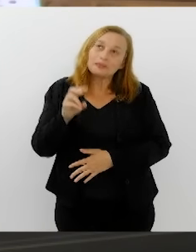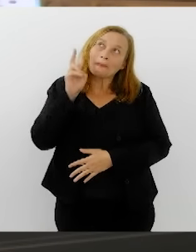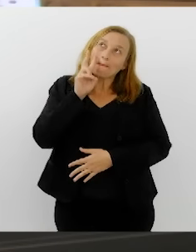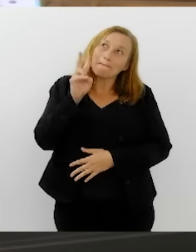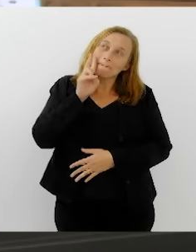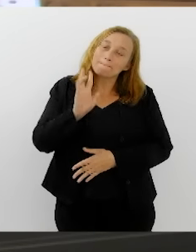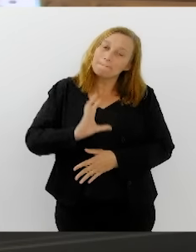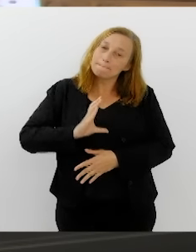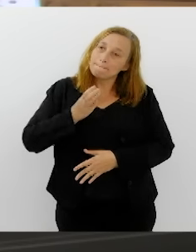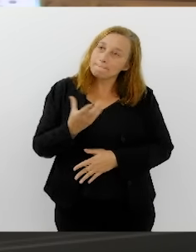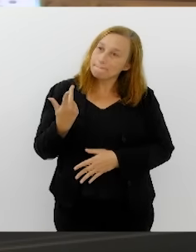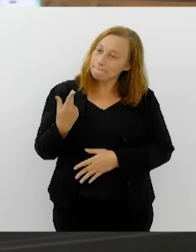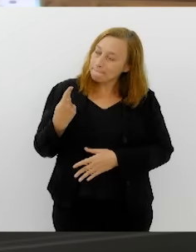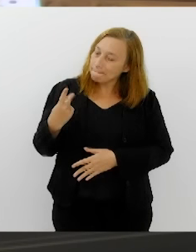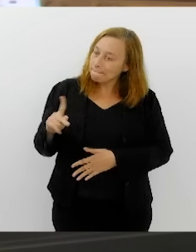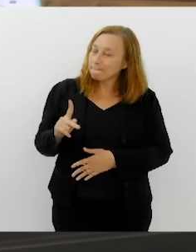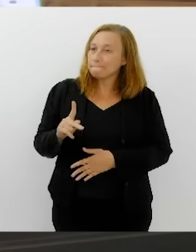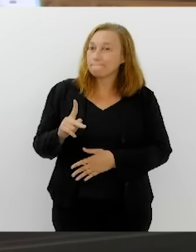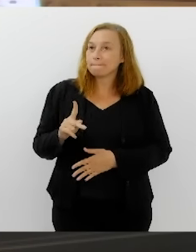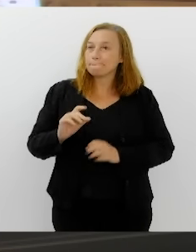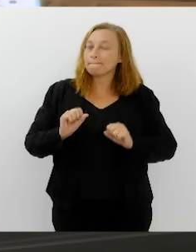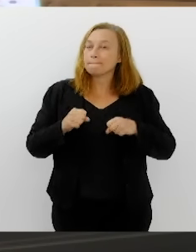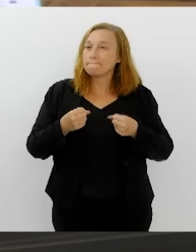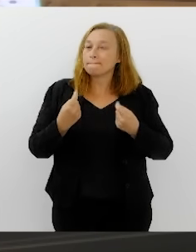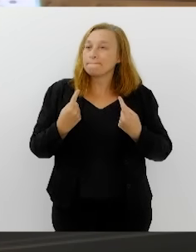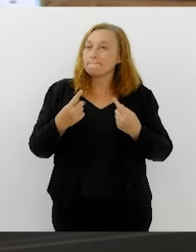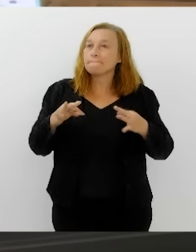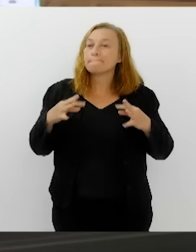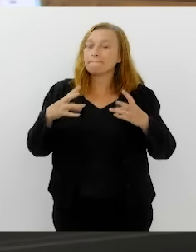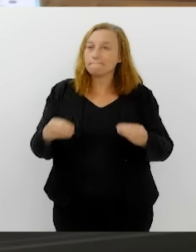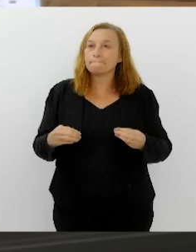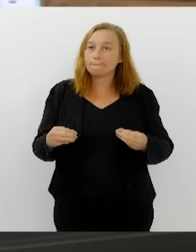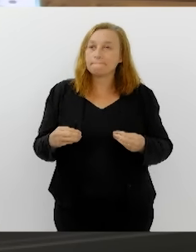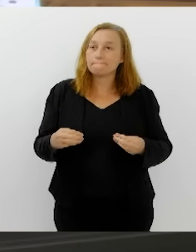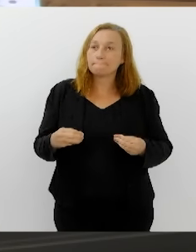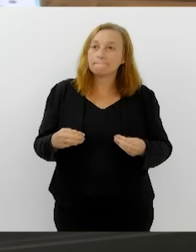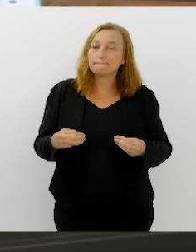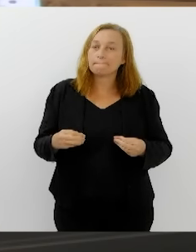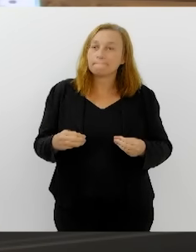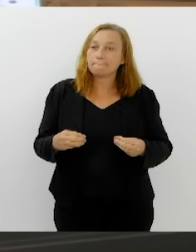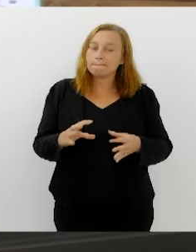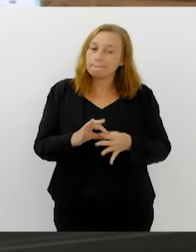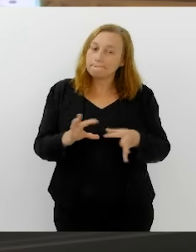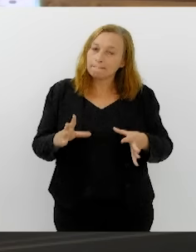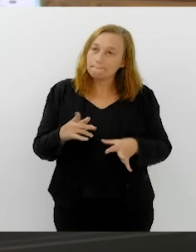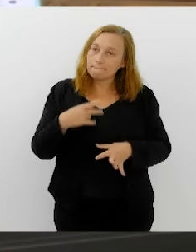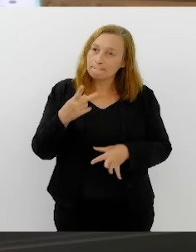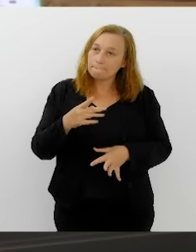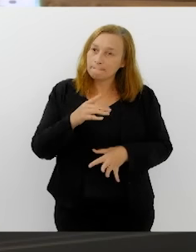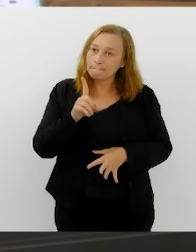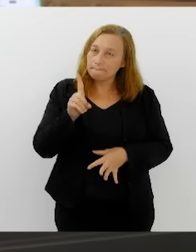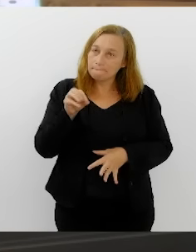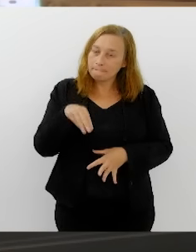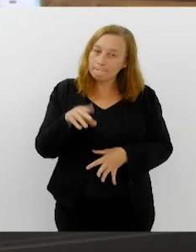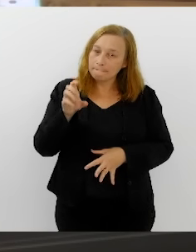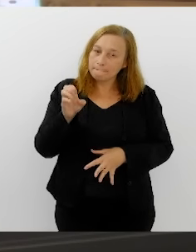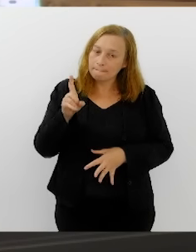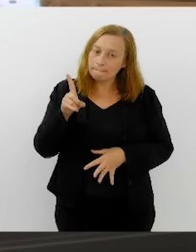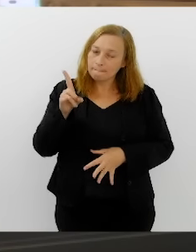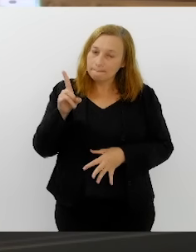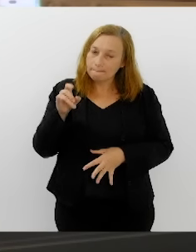coragem desse homem que enfrentou todos e todos, e me permita Dom Ednei, a